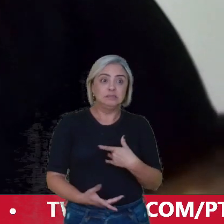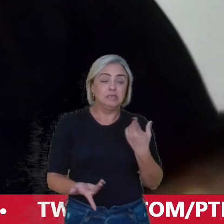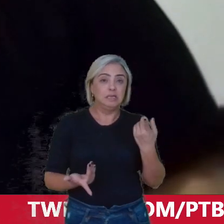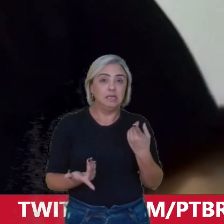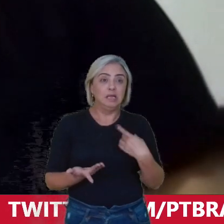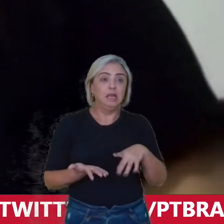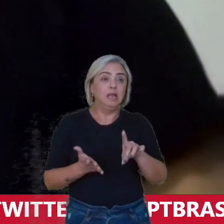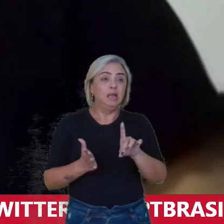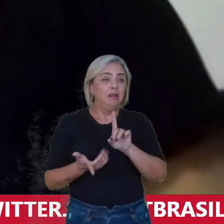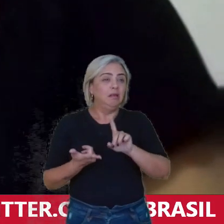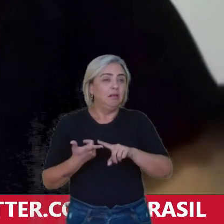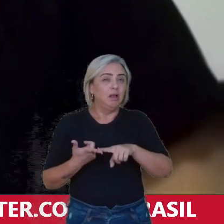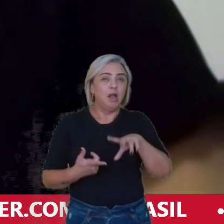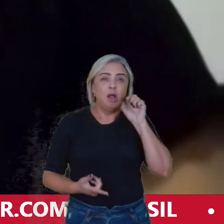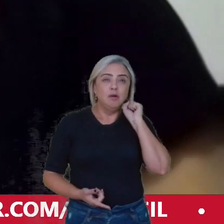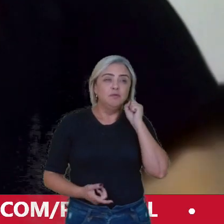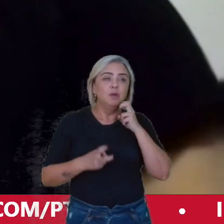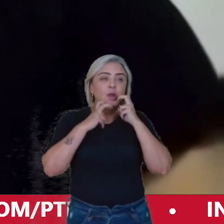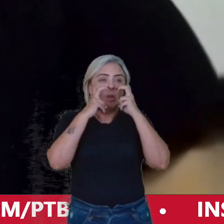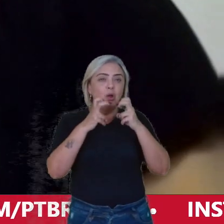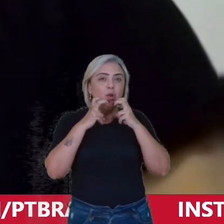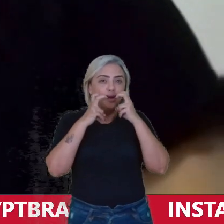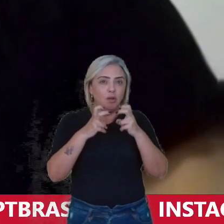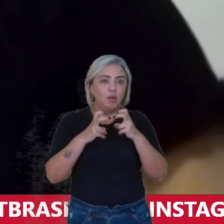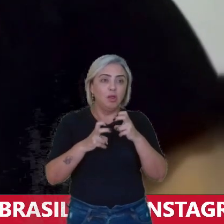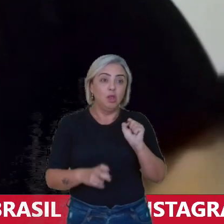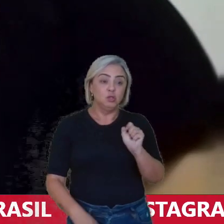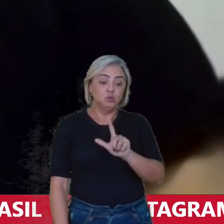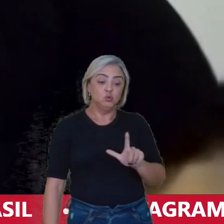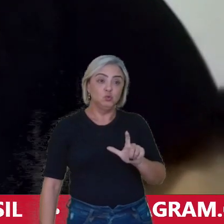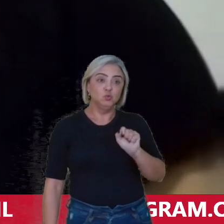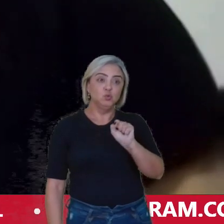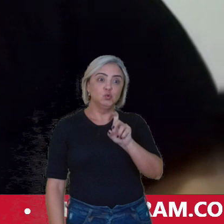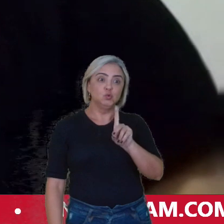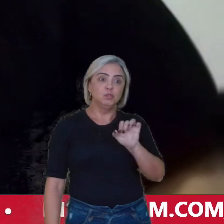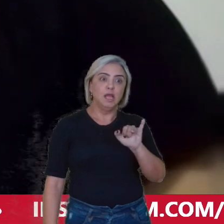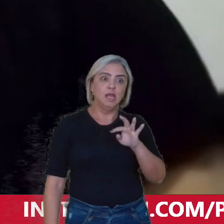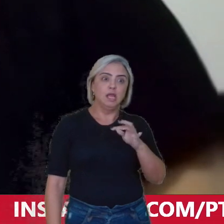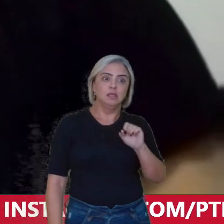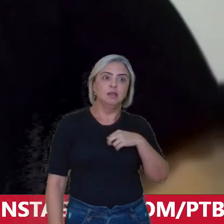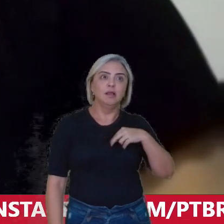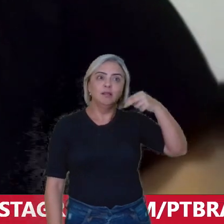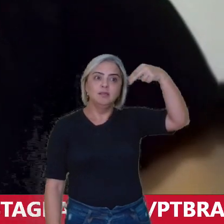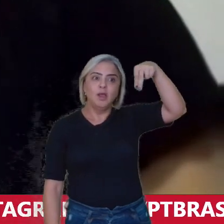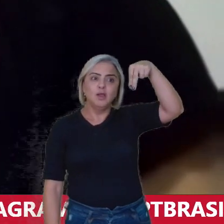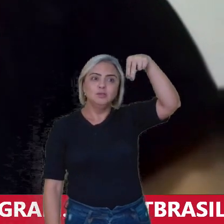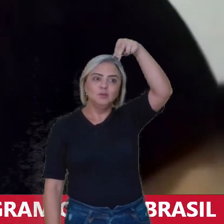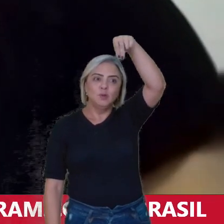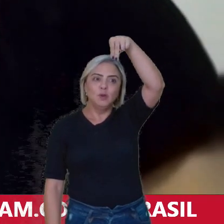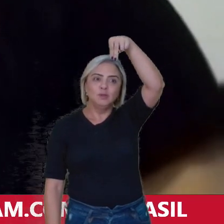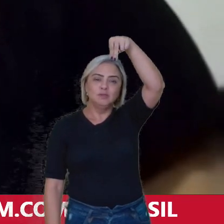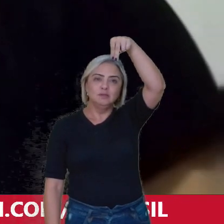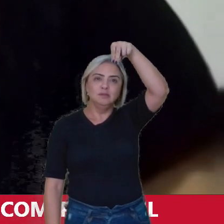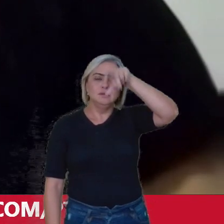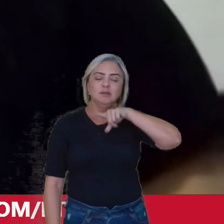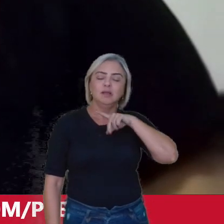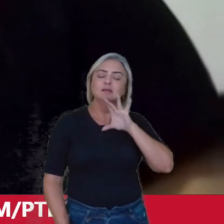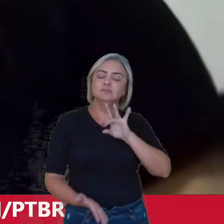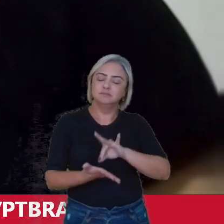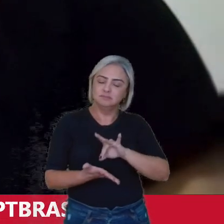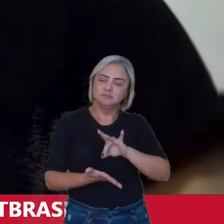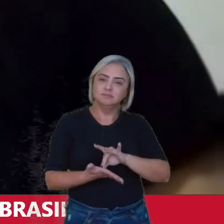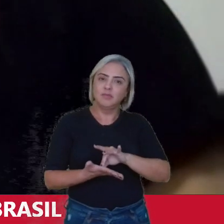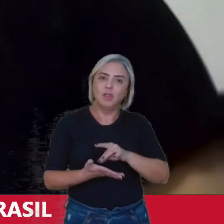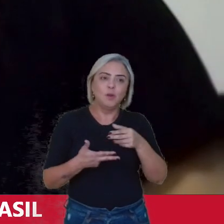nesse país, a ouvir sempre as vozes do Sul e Sudeste, ouvir as vozes do Norte e do Nordeste é